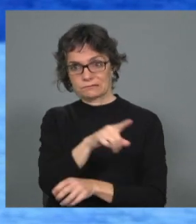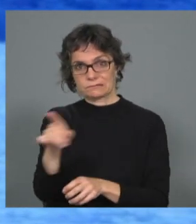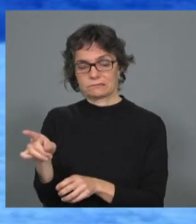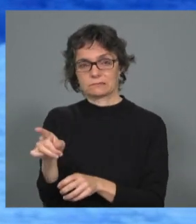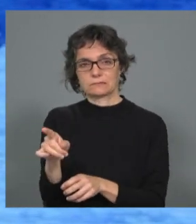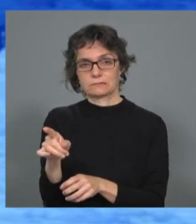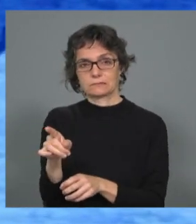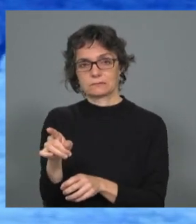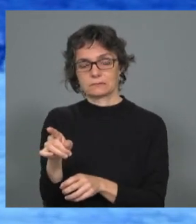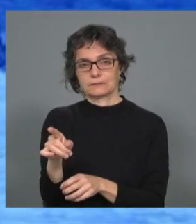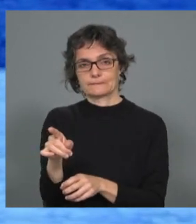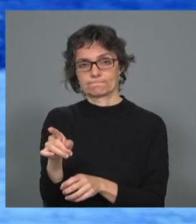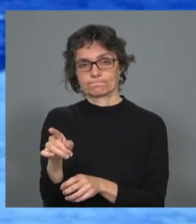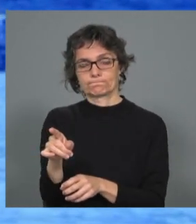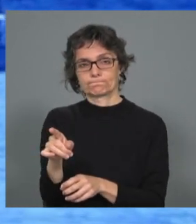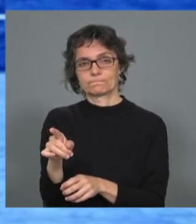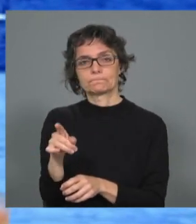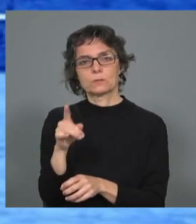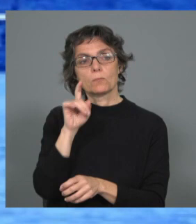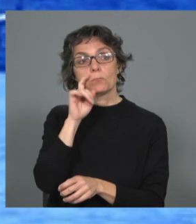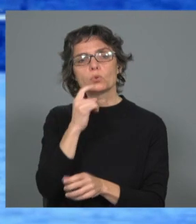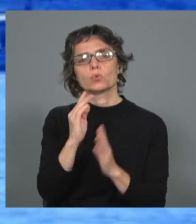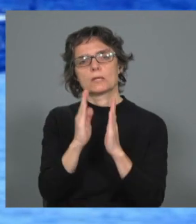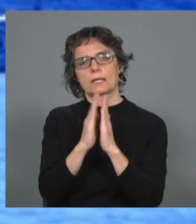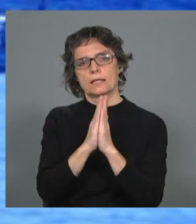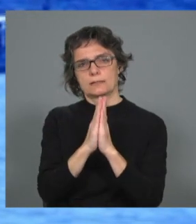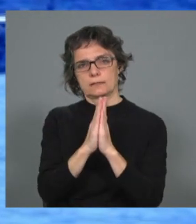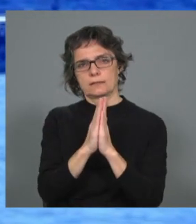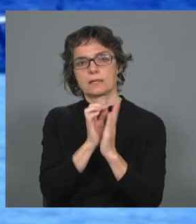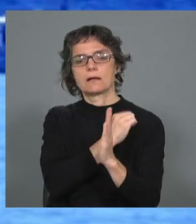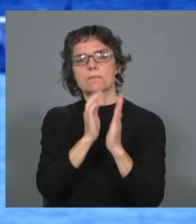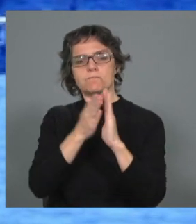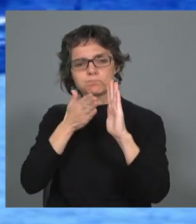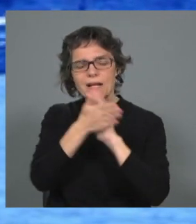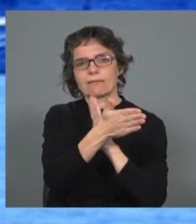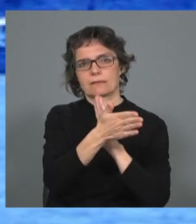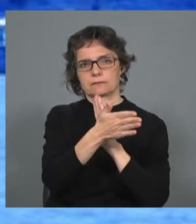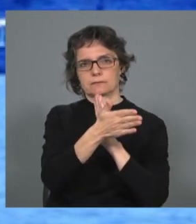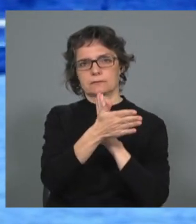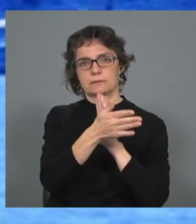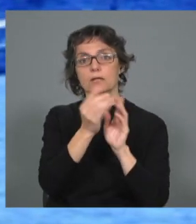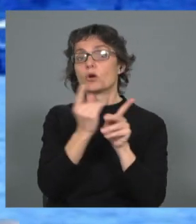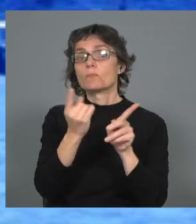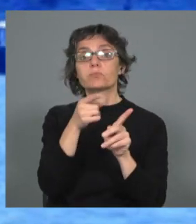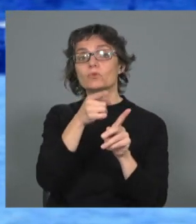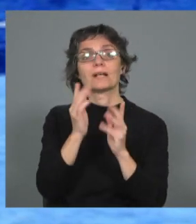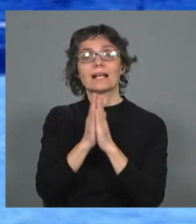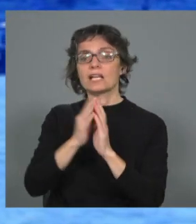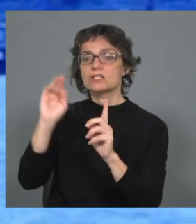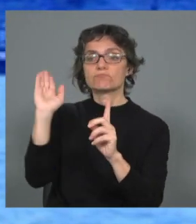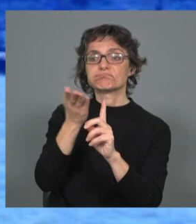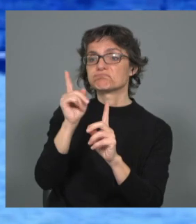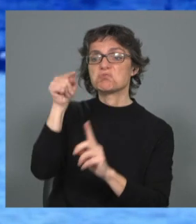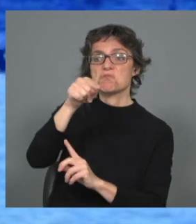circunstâncias entrem na Igreja, passem a porta de entrada, porque a Igreja acolhe e integra e não as vai julgar, nem as vai,